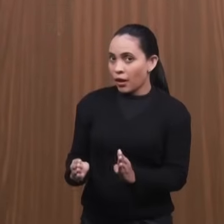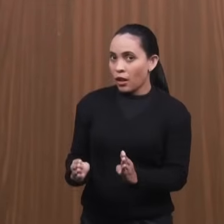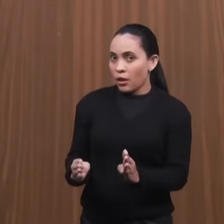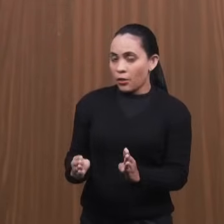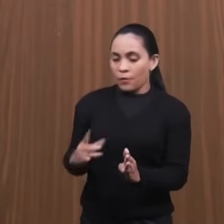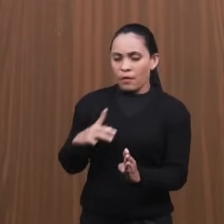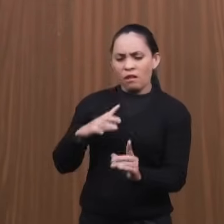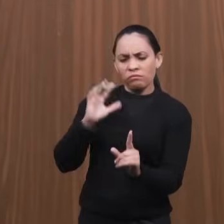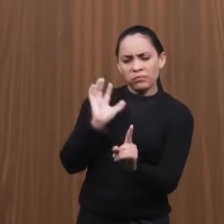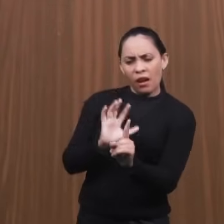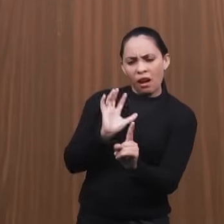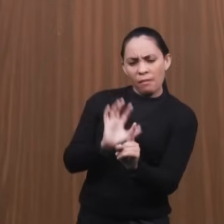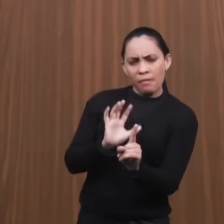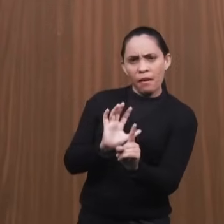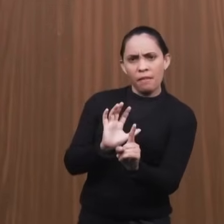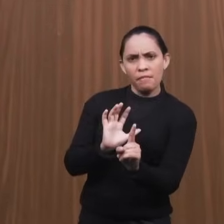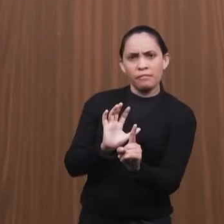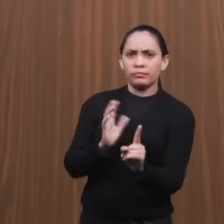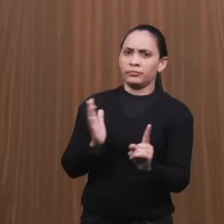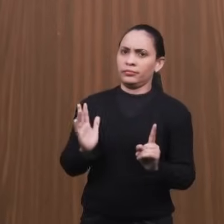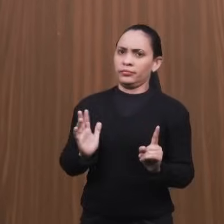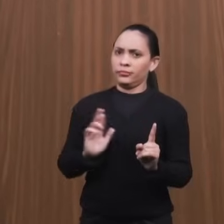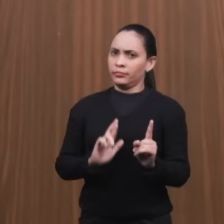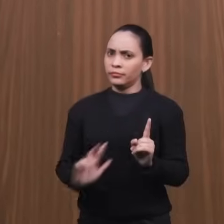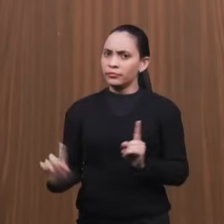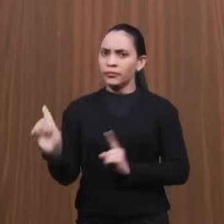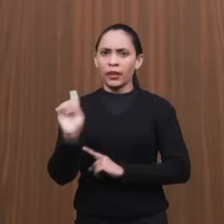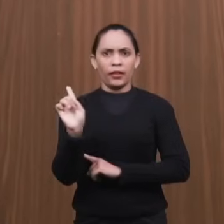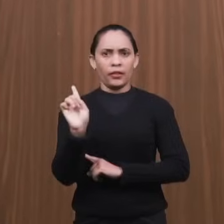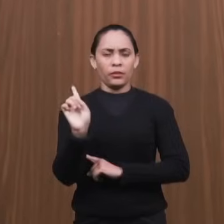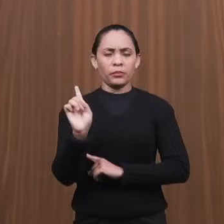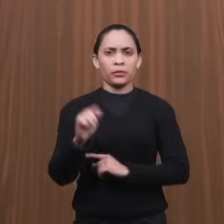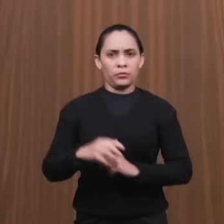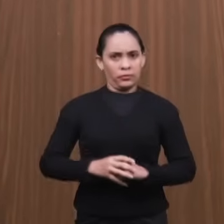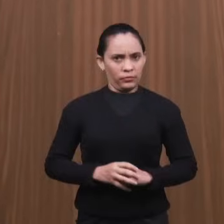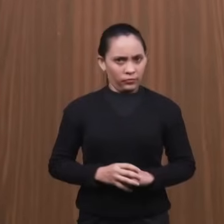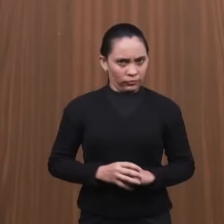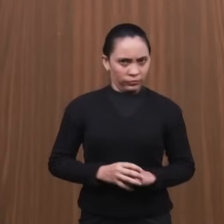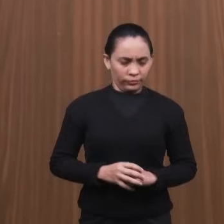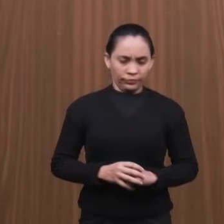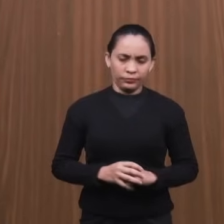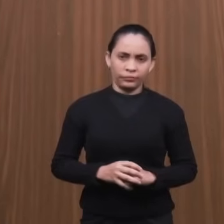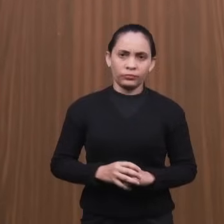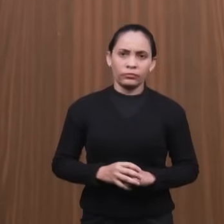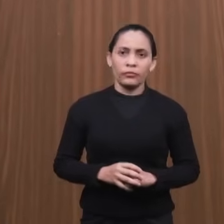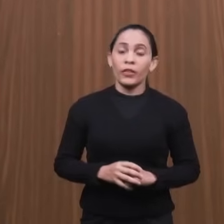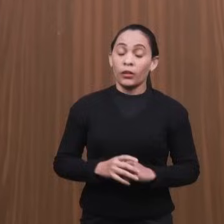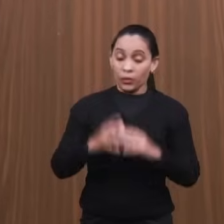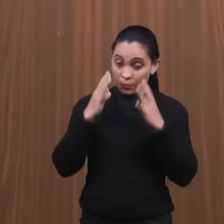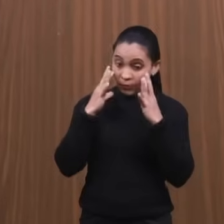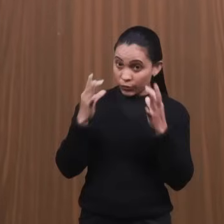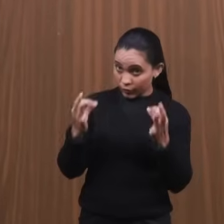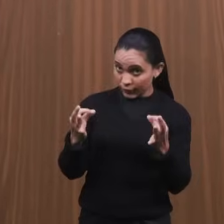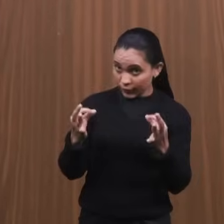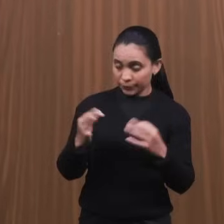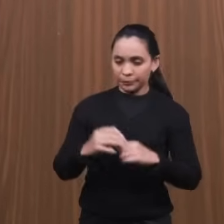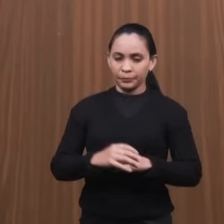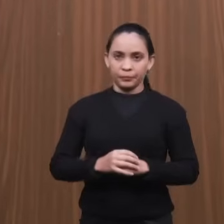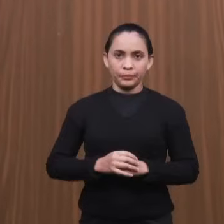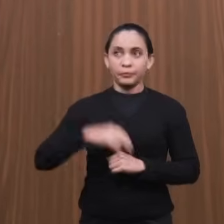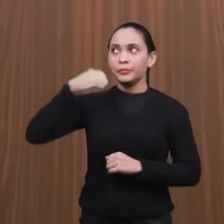maculada, não se permita ser maculada. Por que isso, meus irmãos? Preste bem atenção, porque